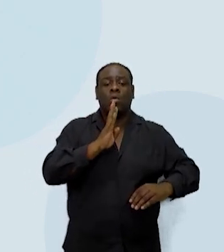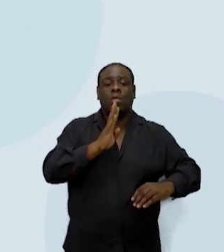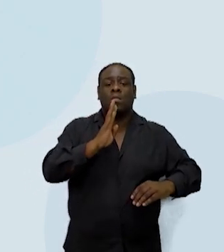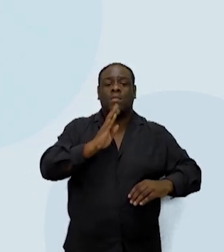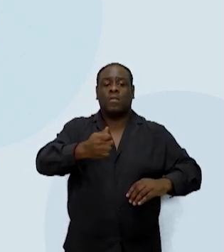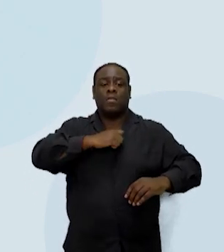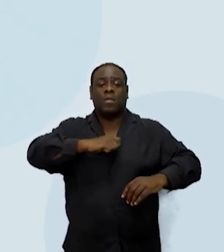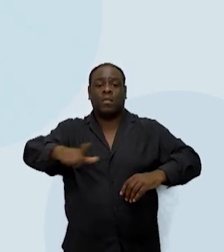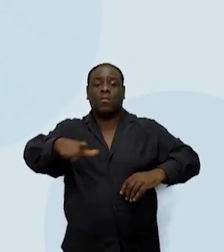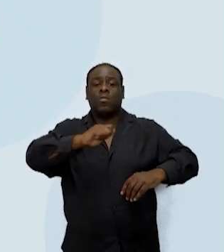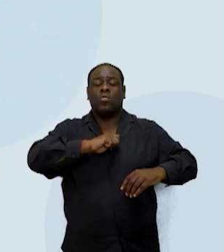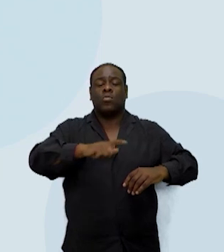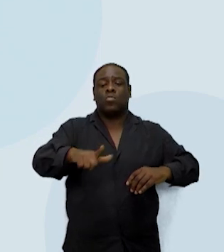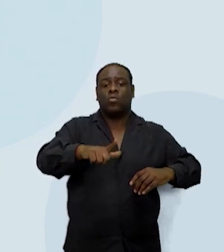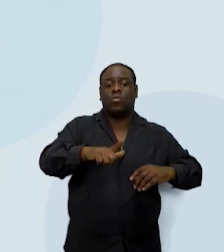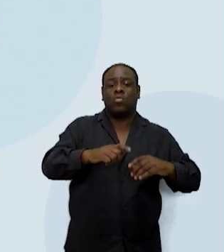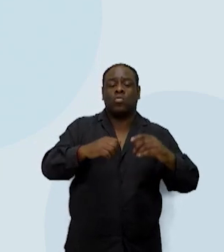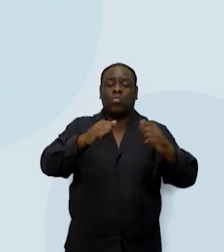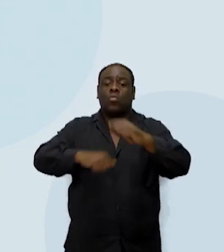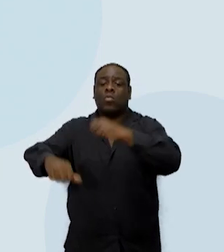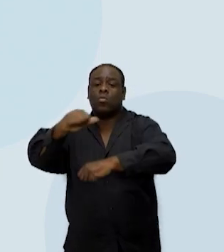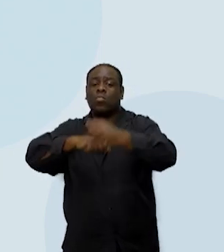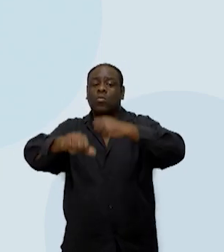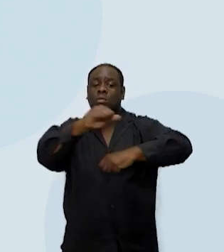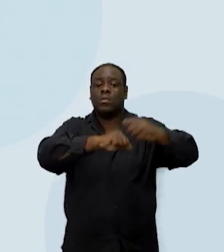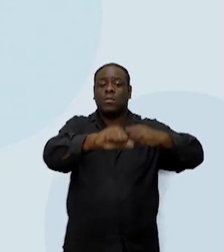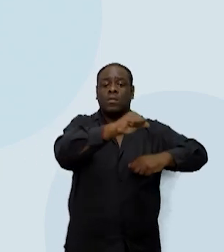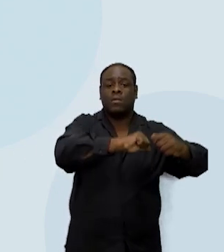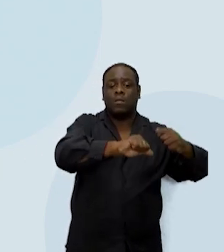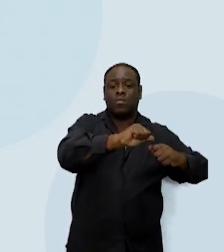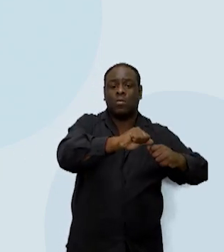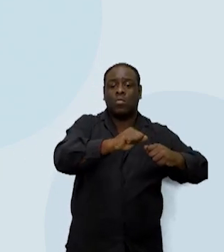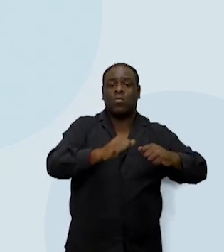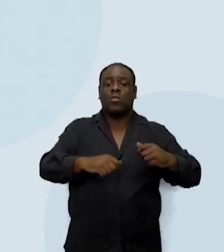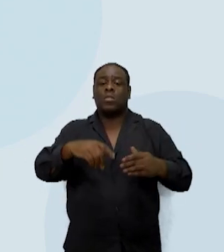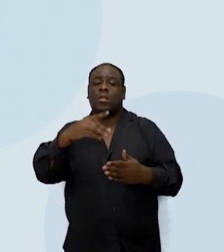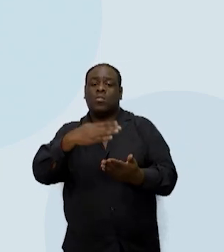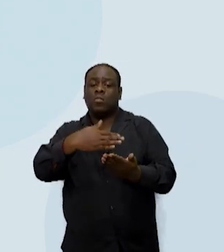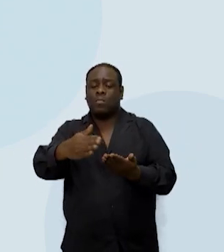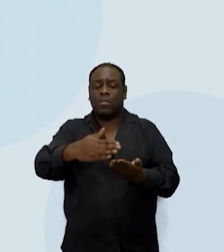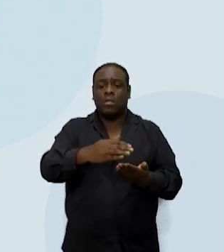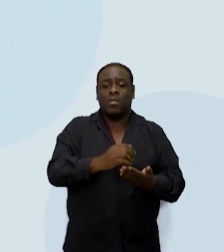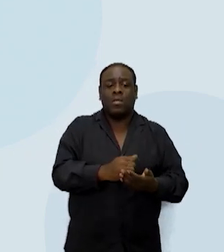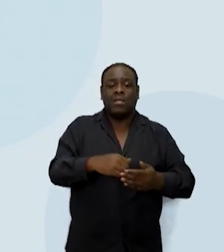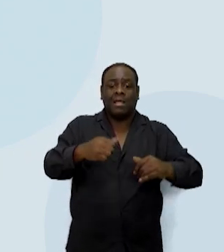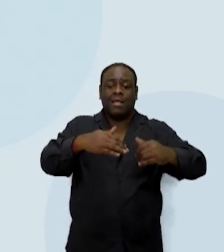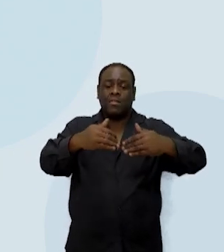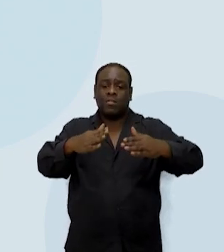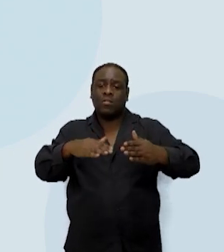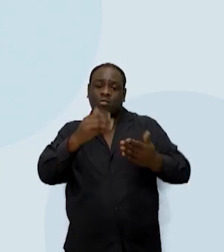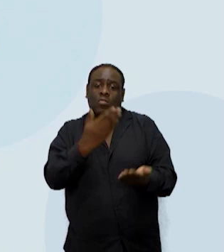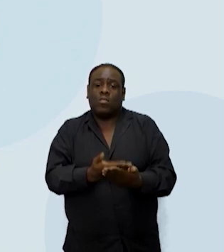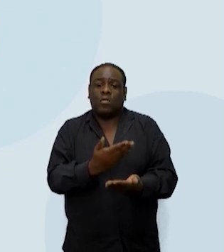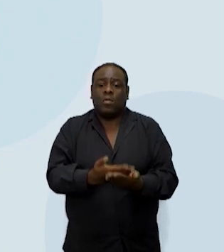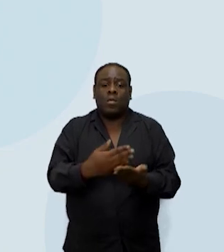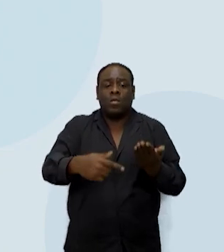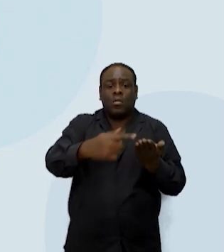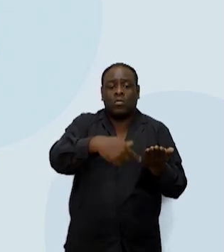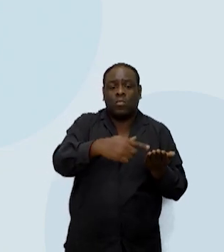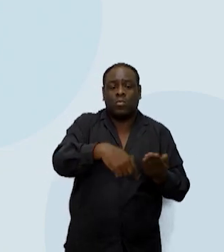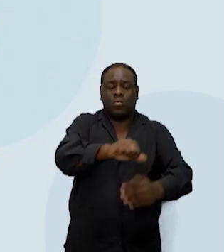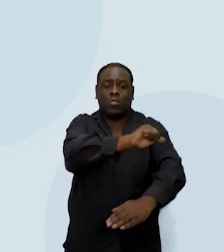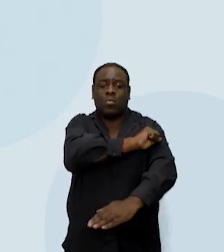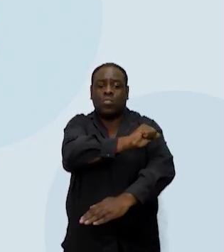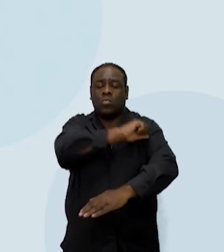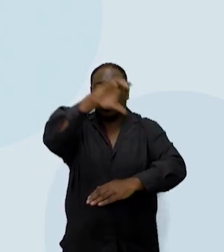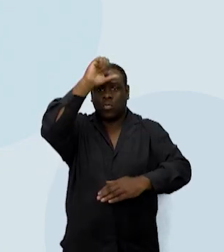identificando repetições ou substituições que contribuem para a sua continuidade a partir das atividades do caderno do aluno Aprender Sempre,